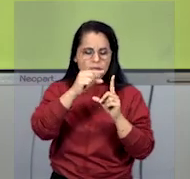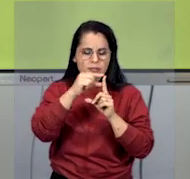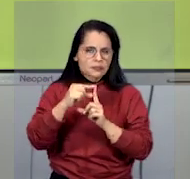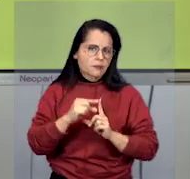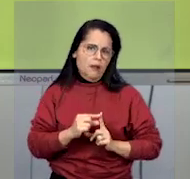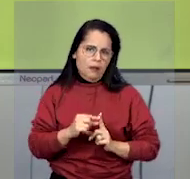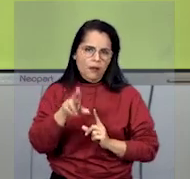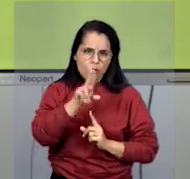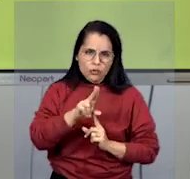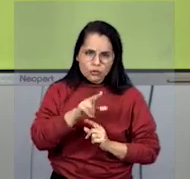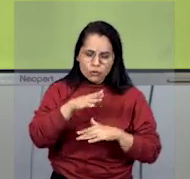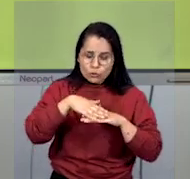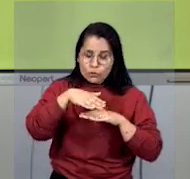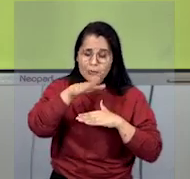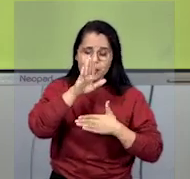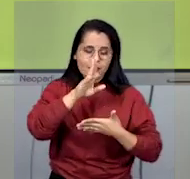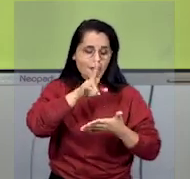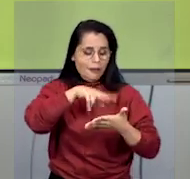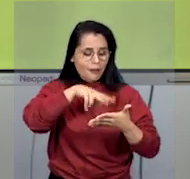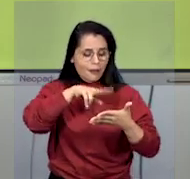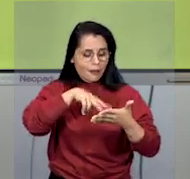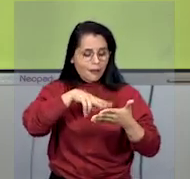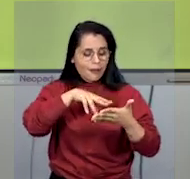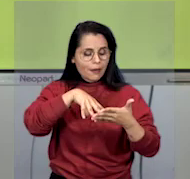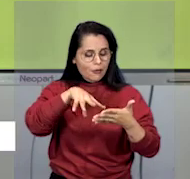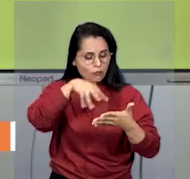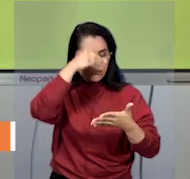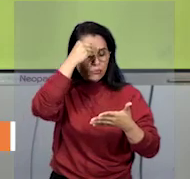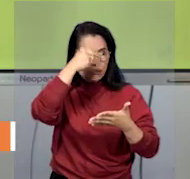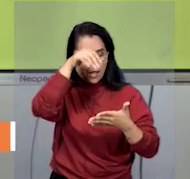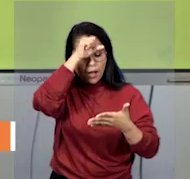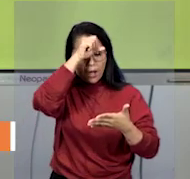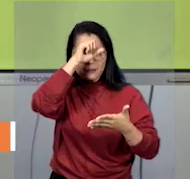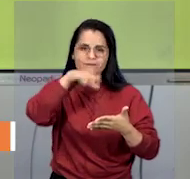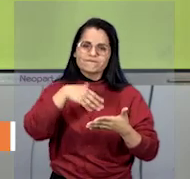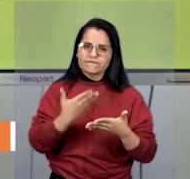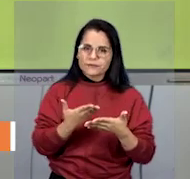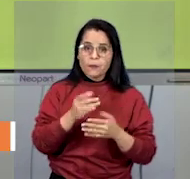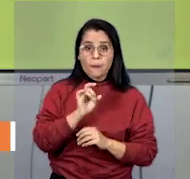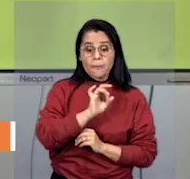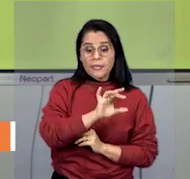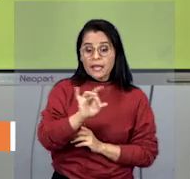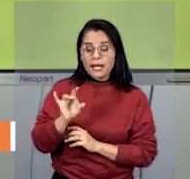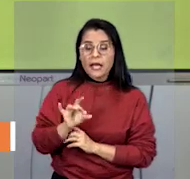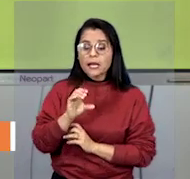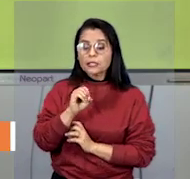expressões. Quanto mais você lê, mais você aprende. Então, agora, cada operador